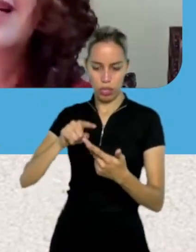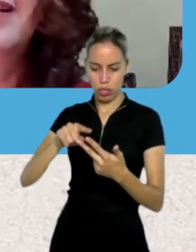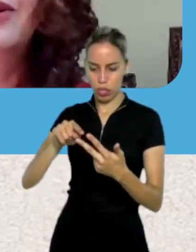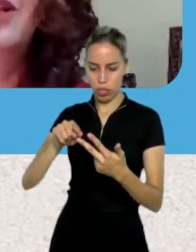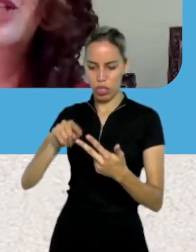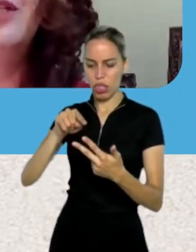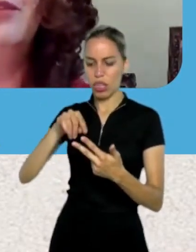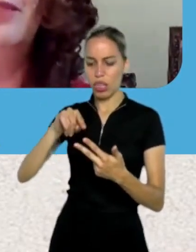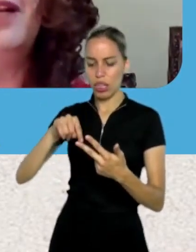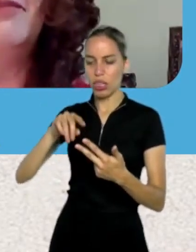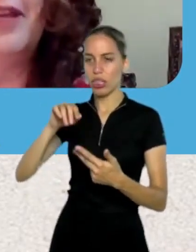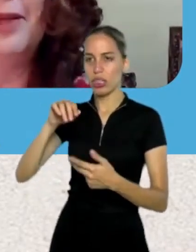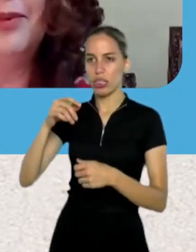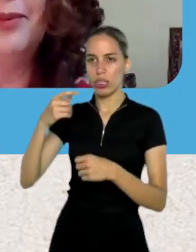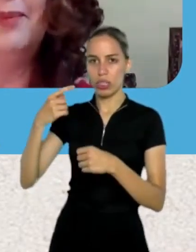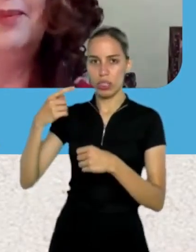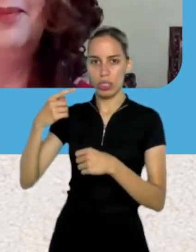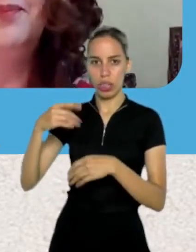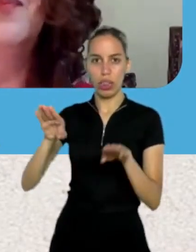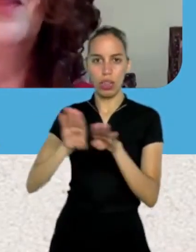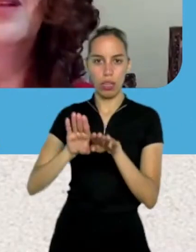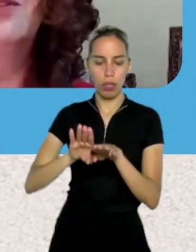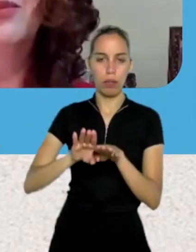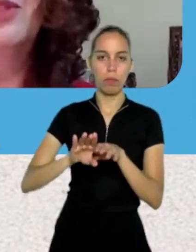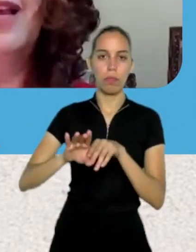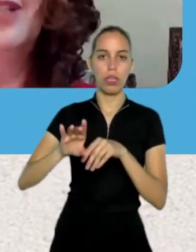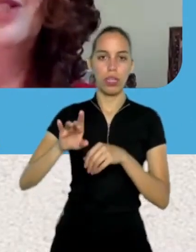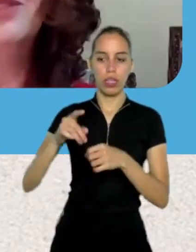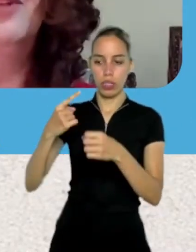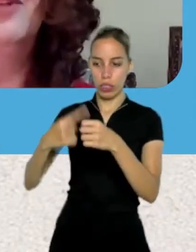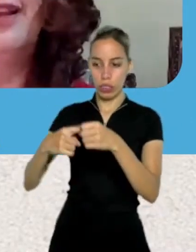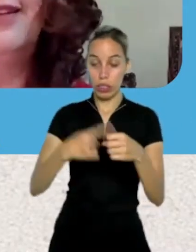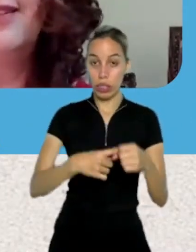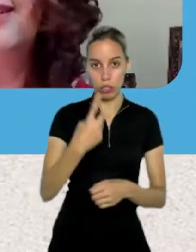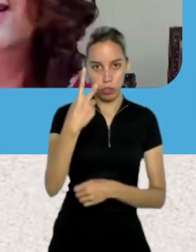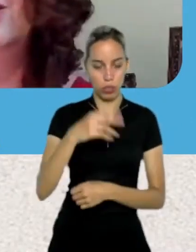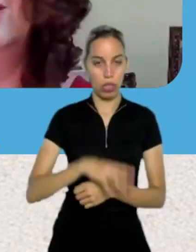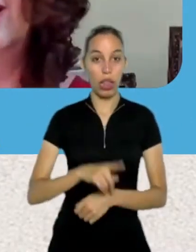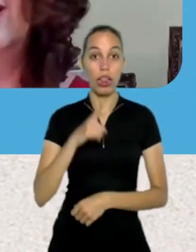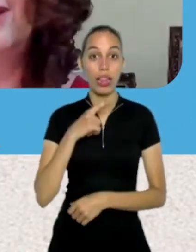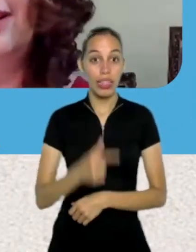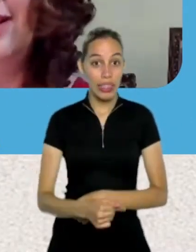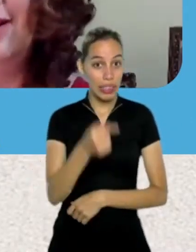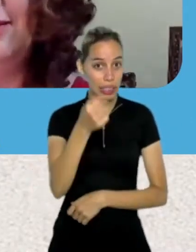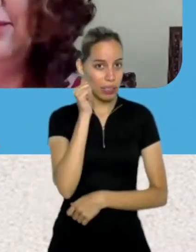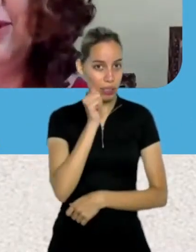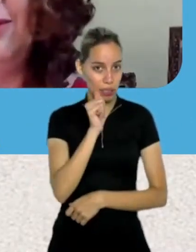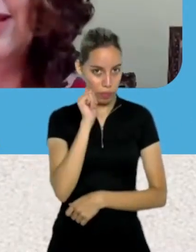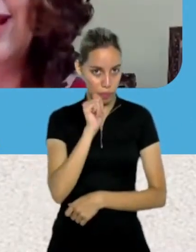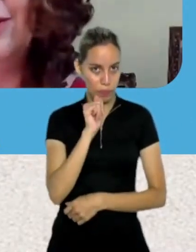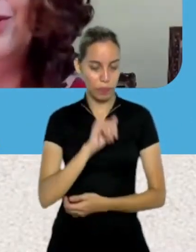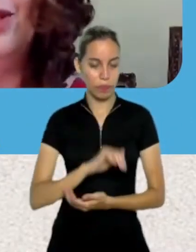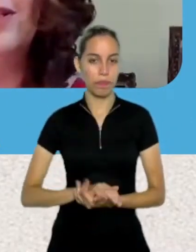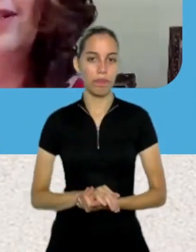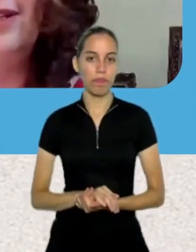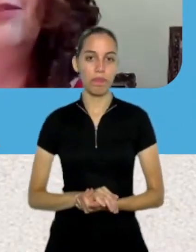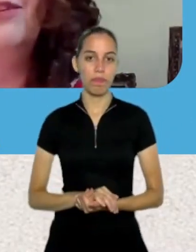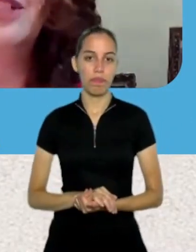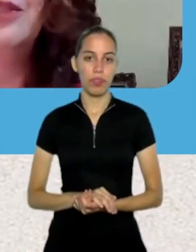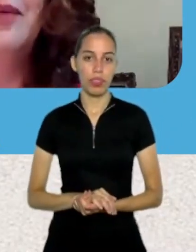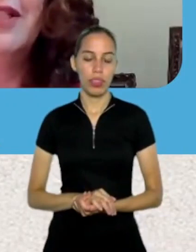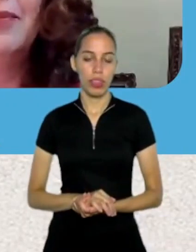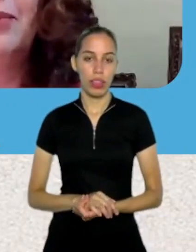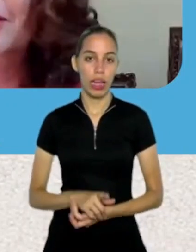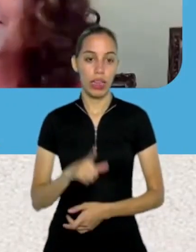o coletivo daí? Coletivo Vira Verbo. Somos Uhum. 7 mulheres, já foram lançados 2